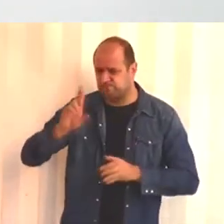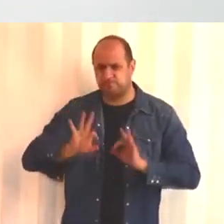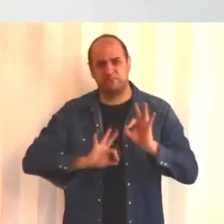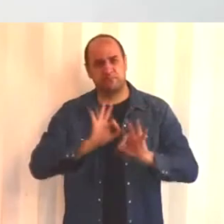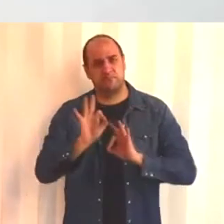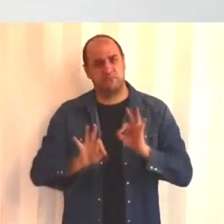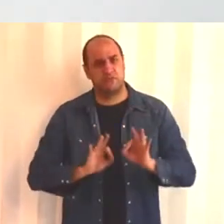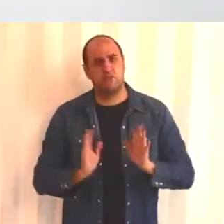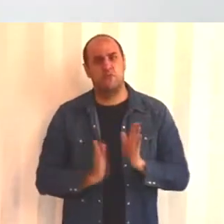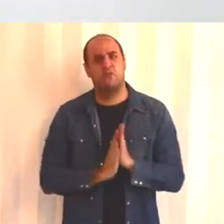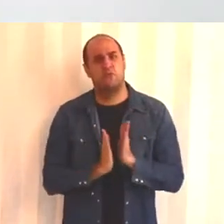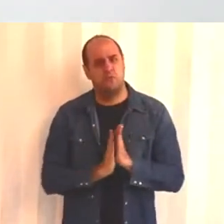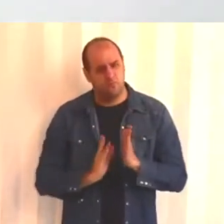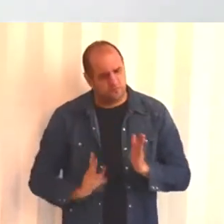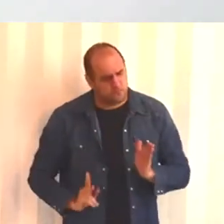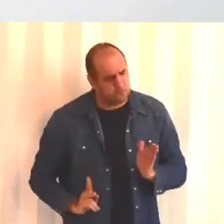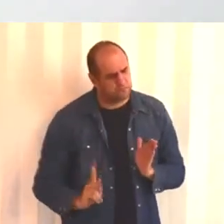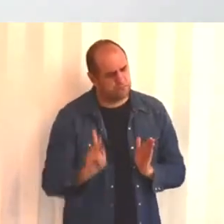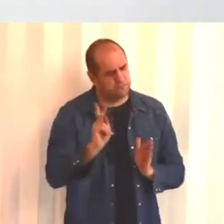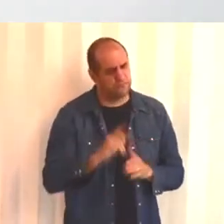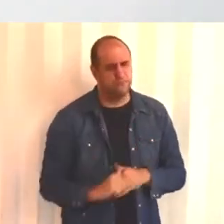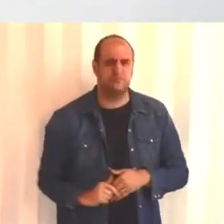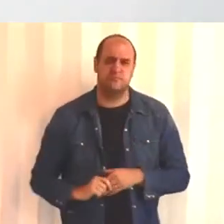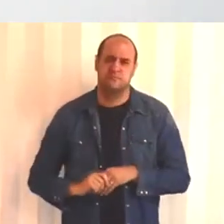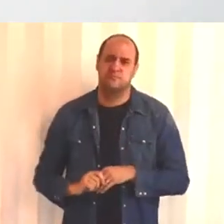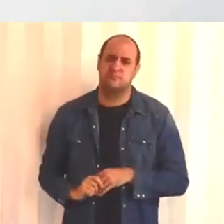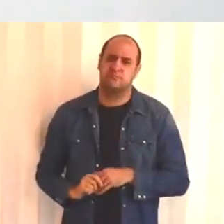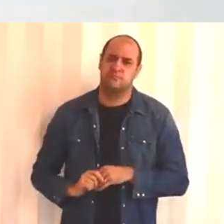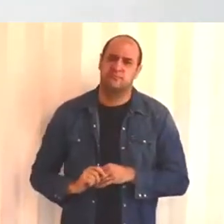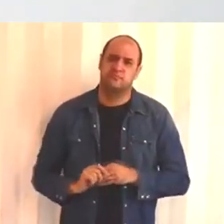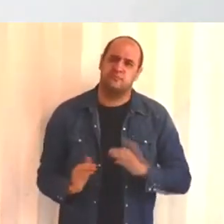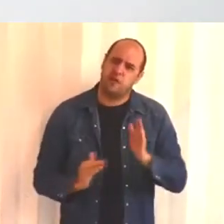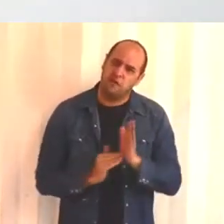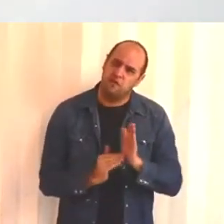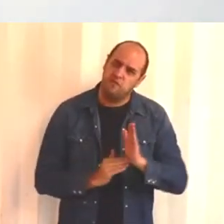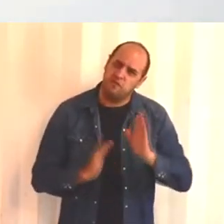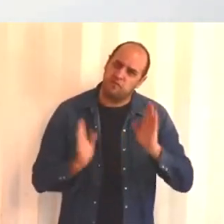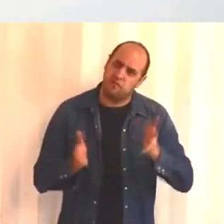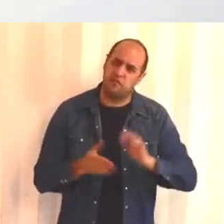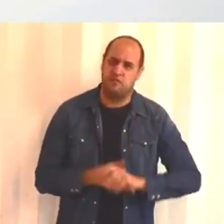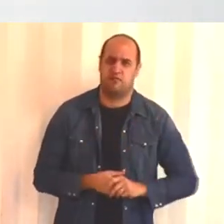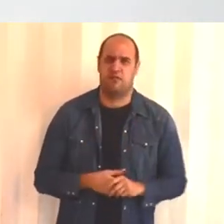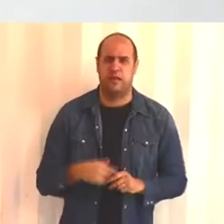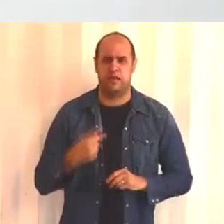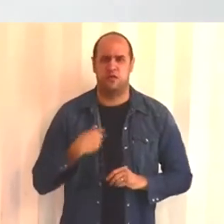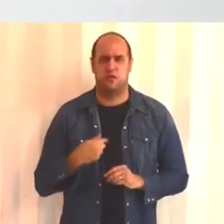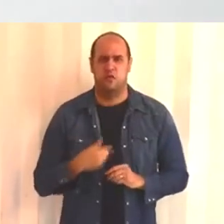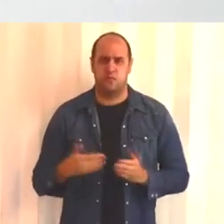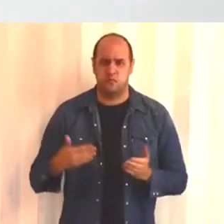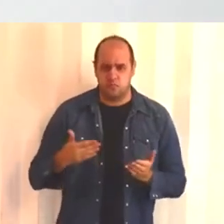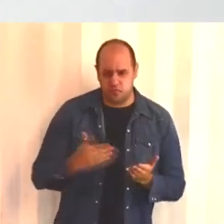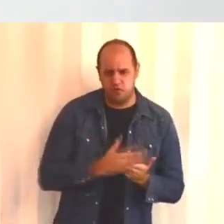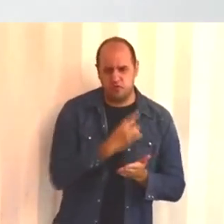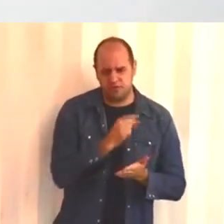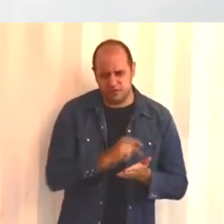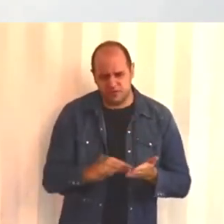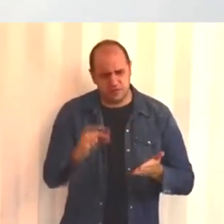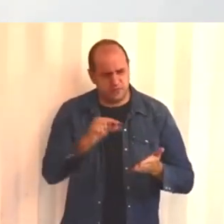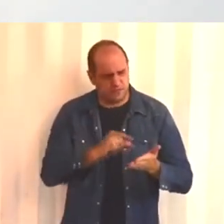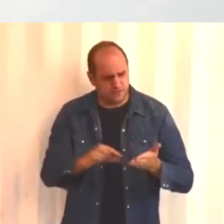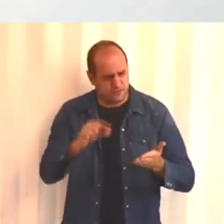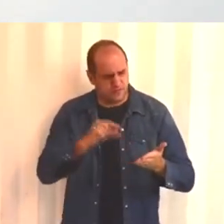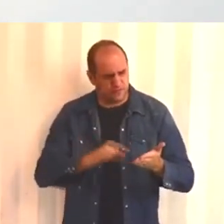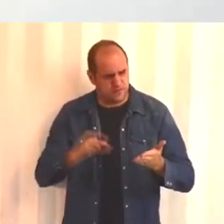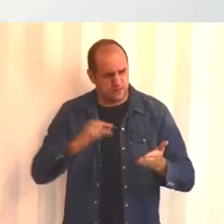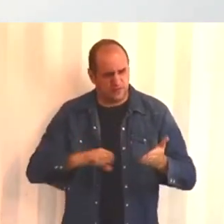para continuarmos louvando. E eu quero terminar. Reconheço que eu fui passeando com os irmãos, versículo por versículo